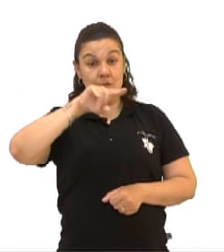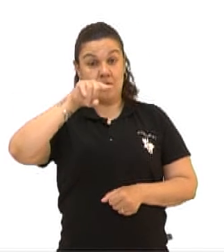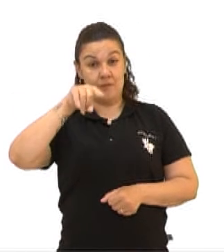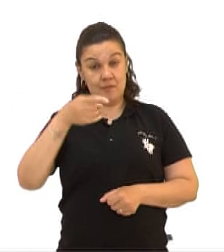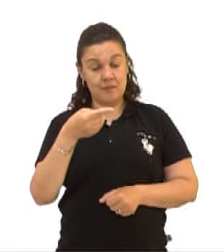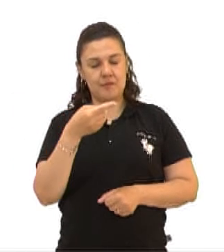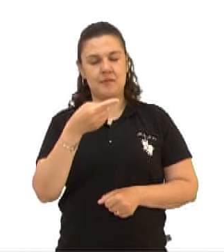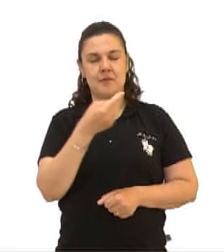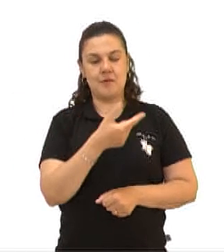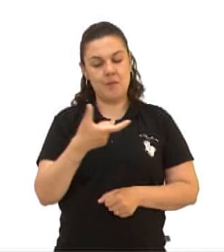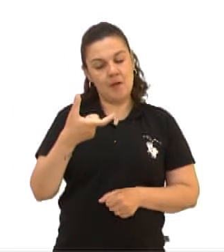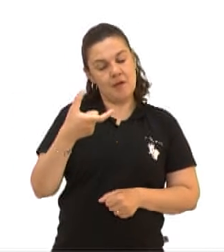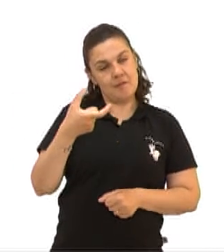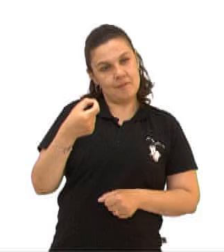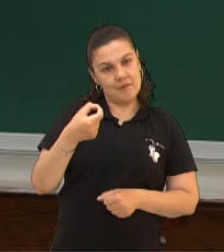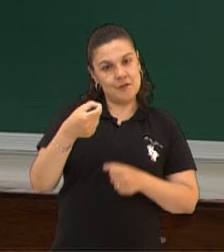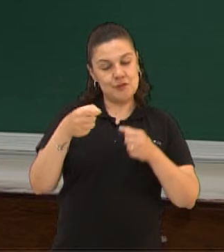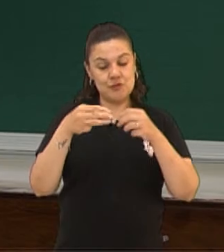4 mede